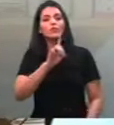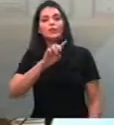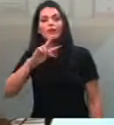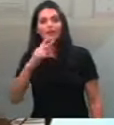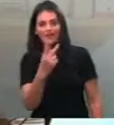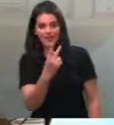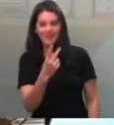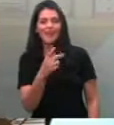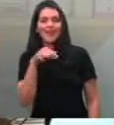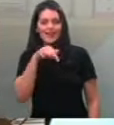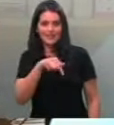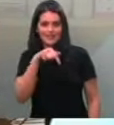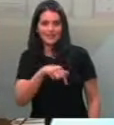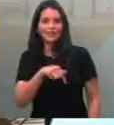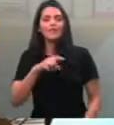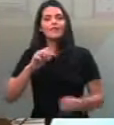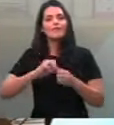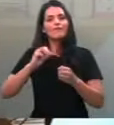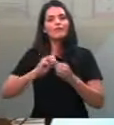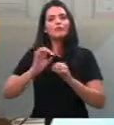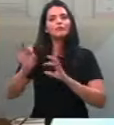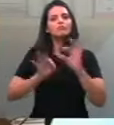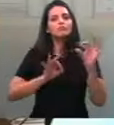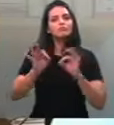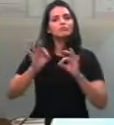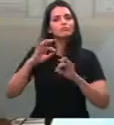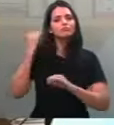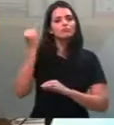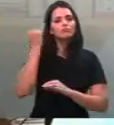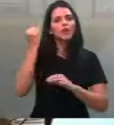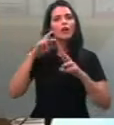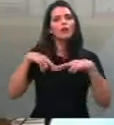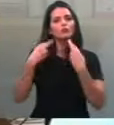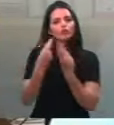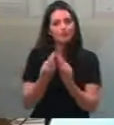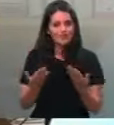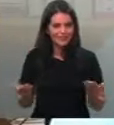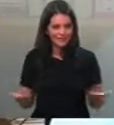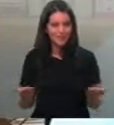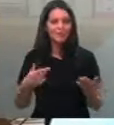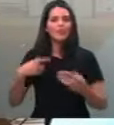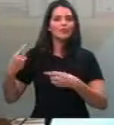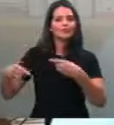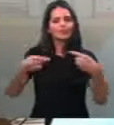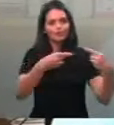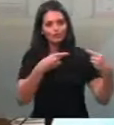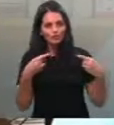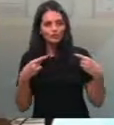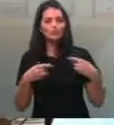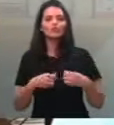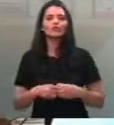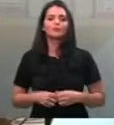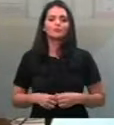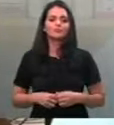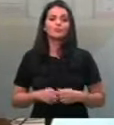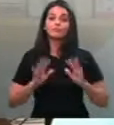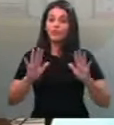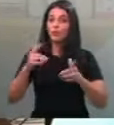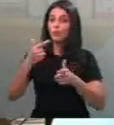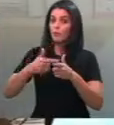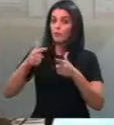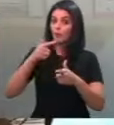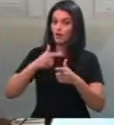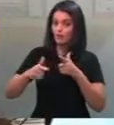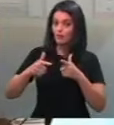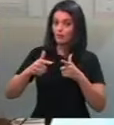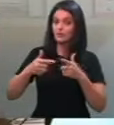casa, realizou uma importante audiência pública para tratar desta questão, problemas e